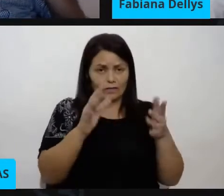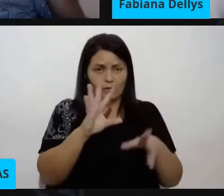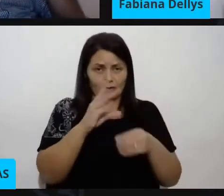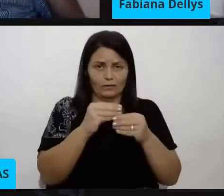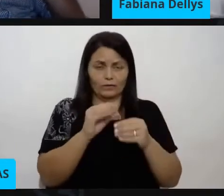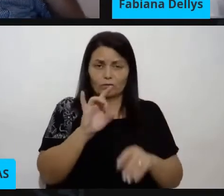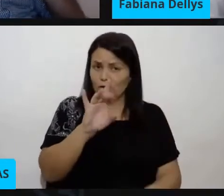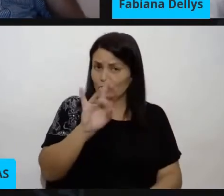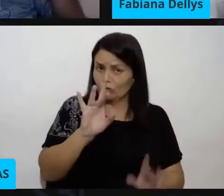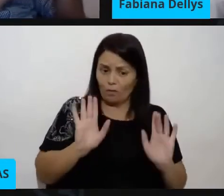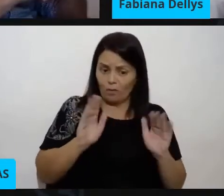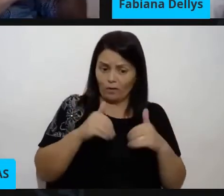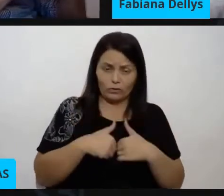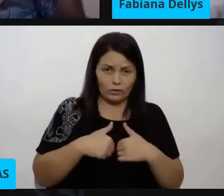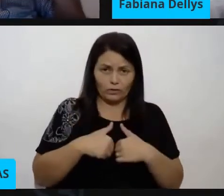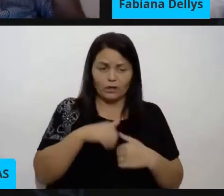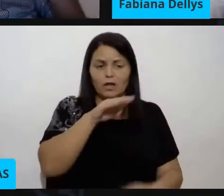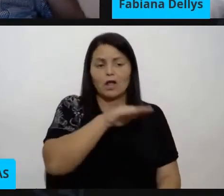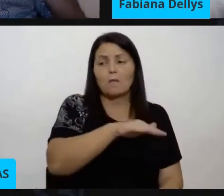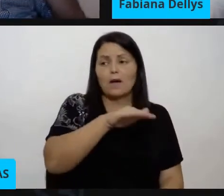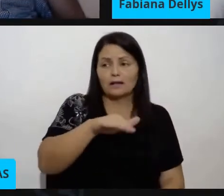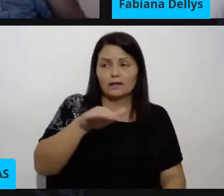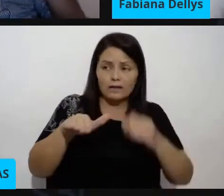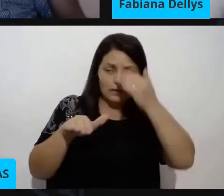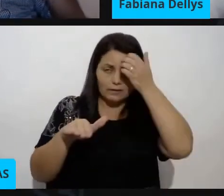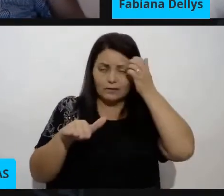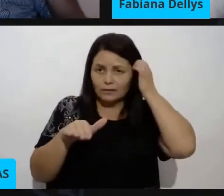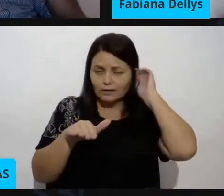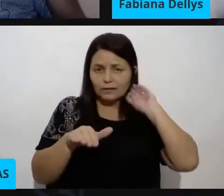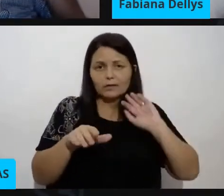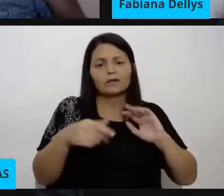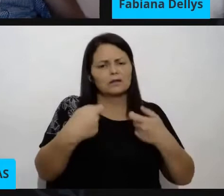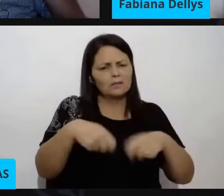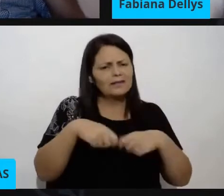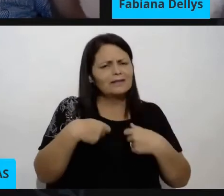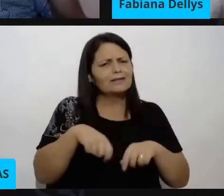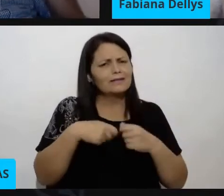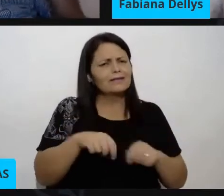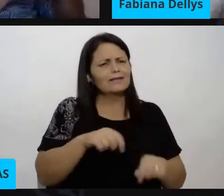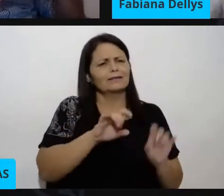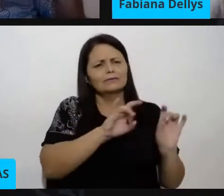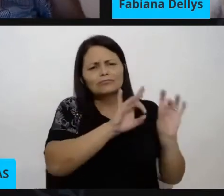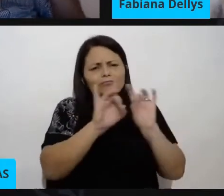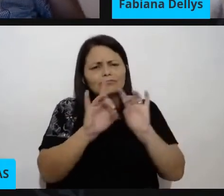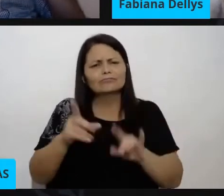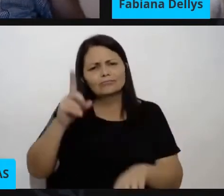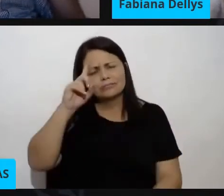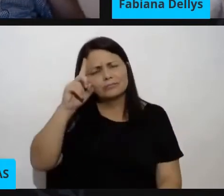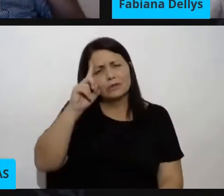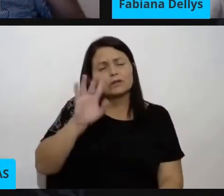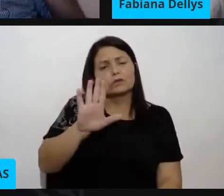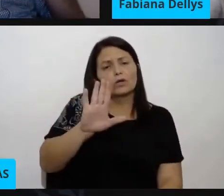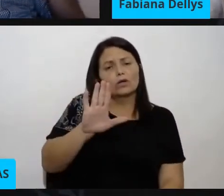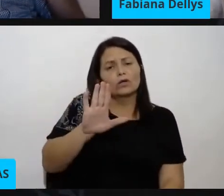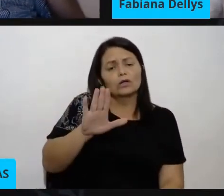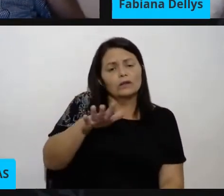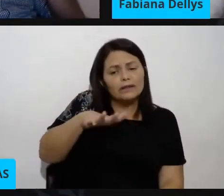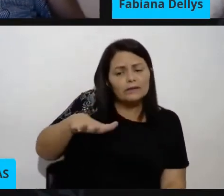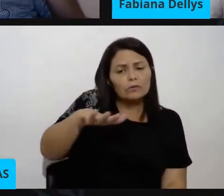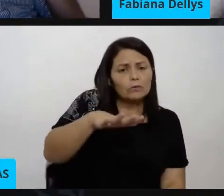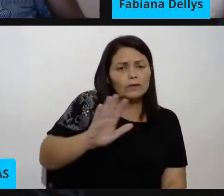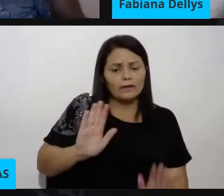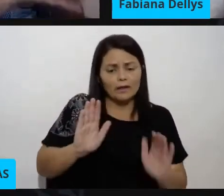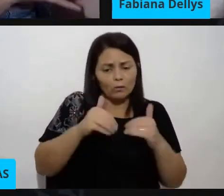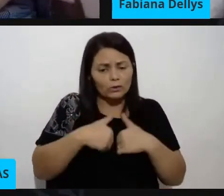para autista, é para criança. A criança precisa de rotina, só que o autista precisa mais. Ele